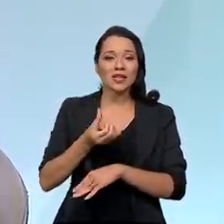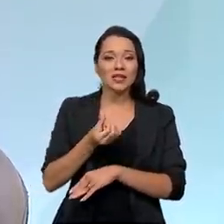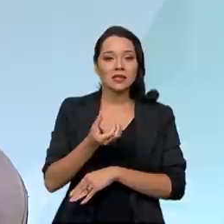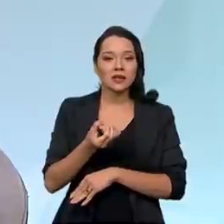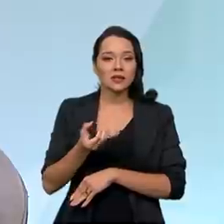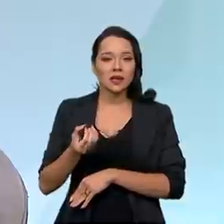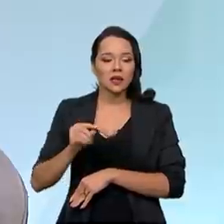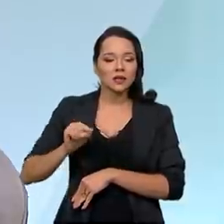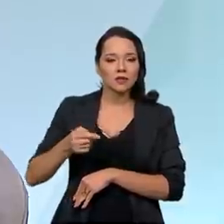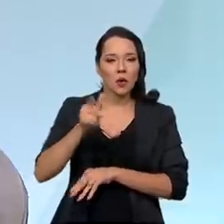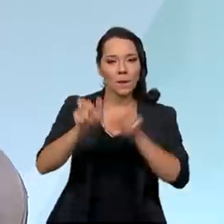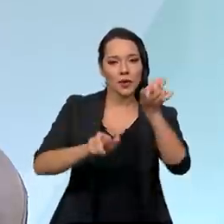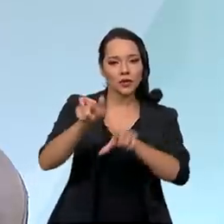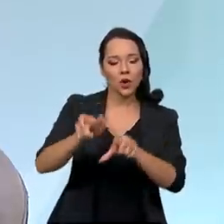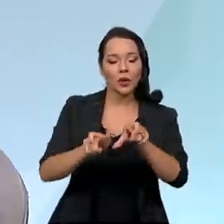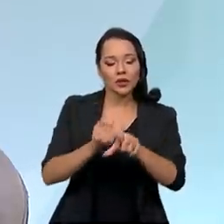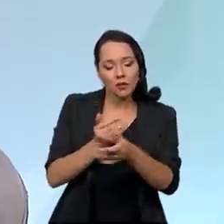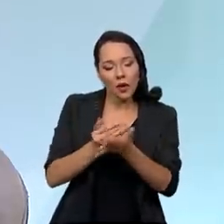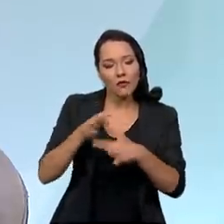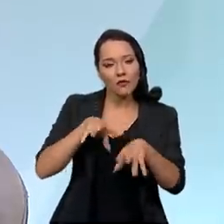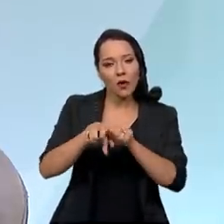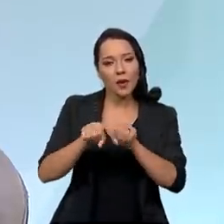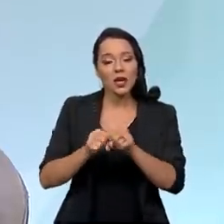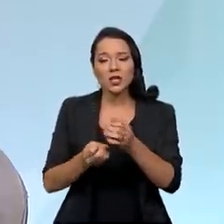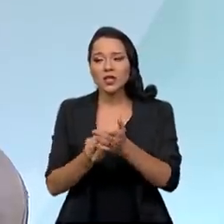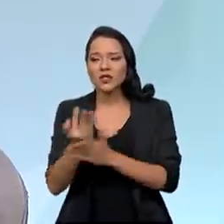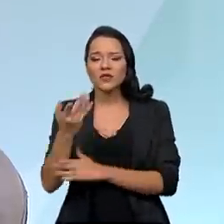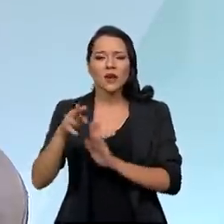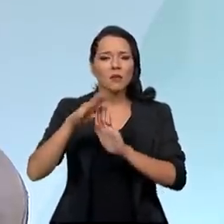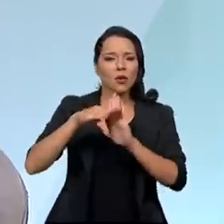mil pessoas em formação. São vários